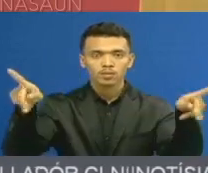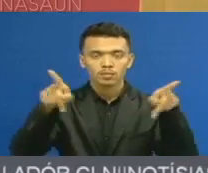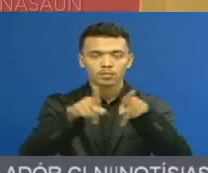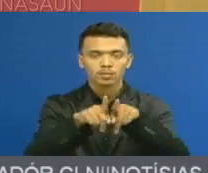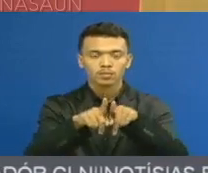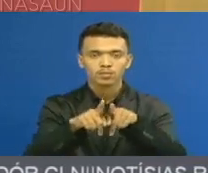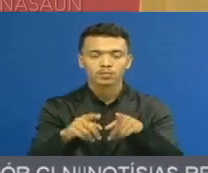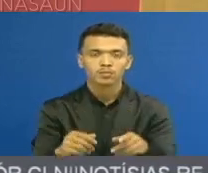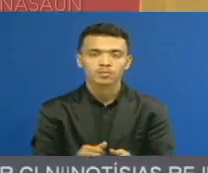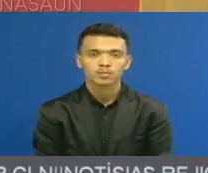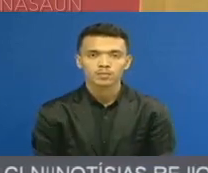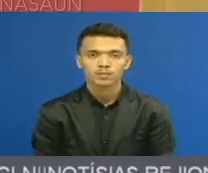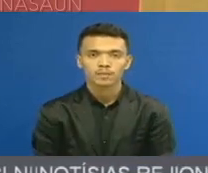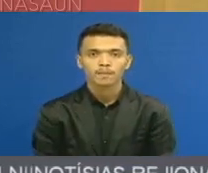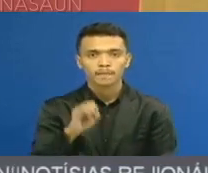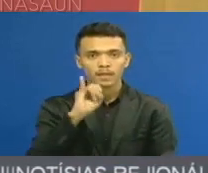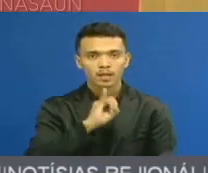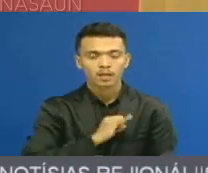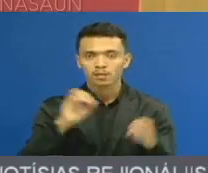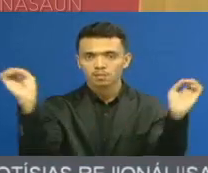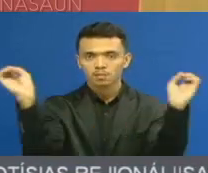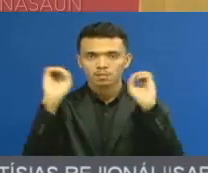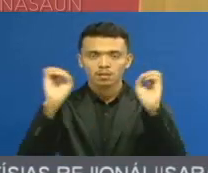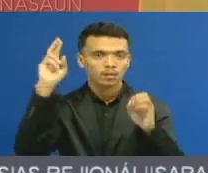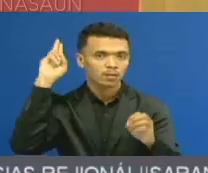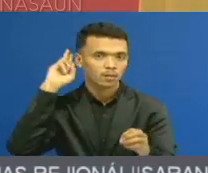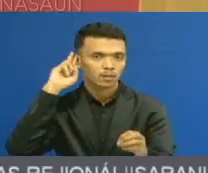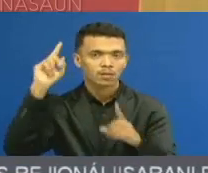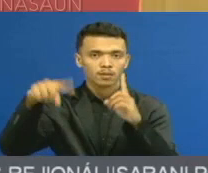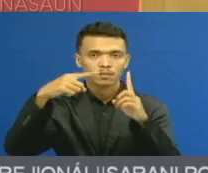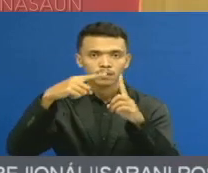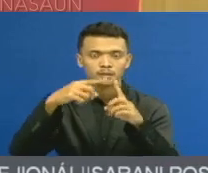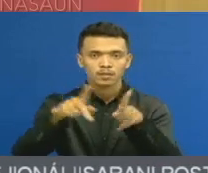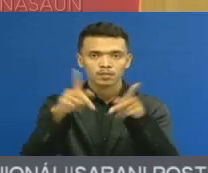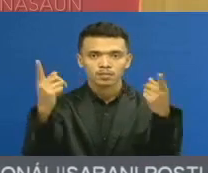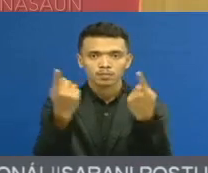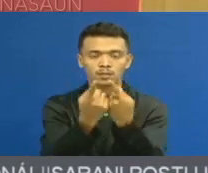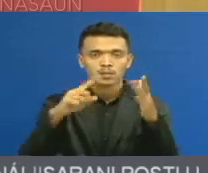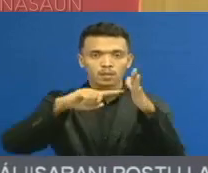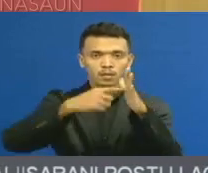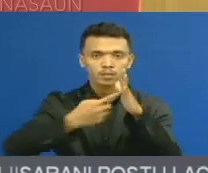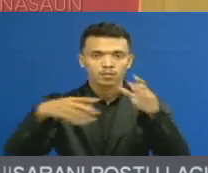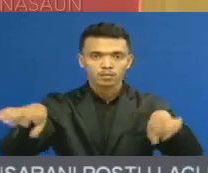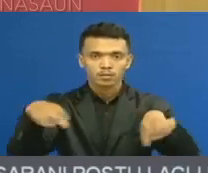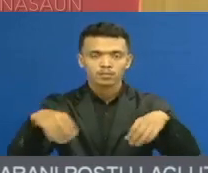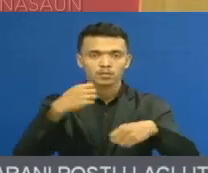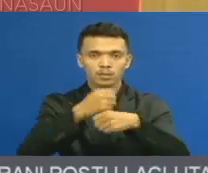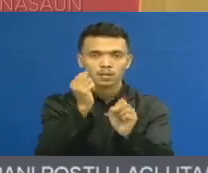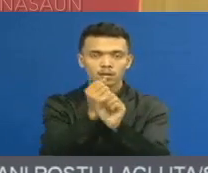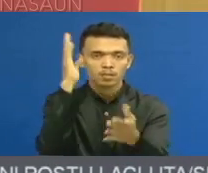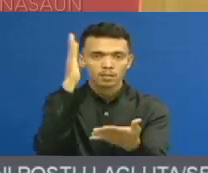autoridade comunitária bar. Há o selo a correrona, cata com a enrira, acompanha o serviço e as reclamações